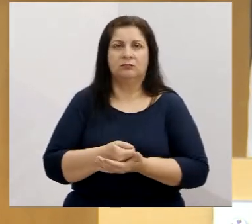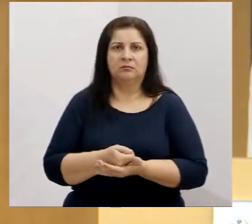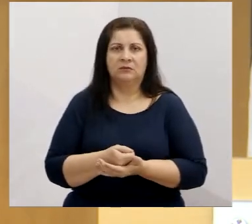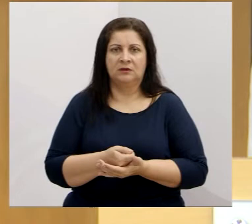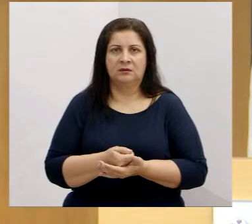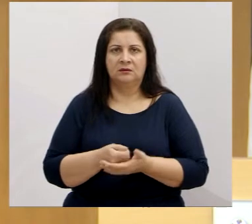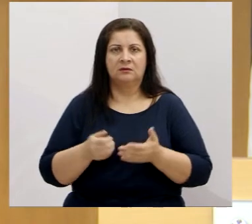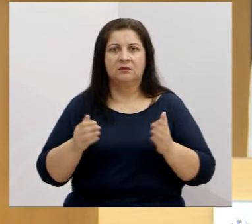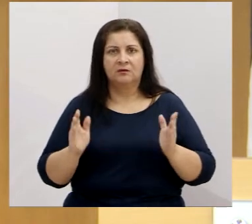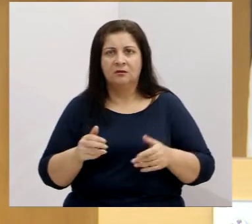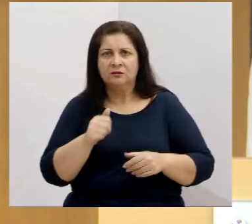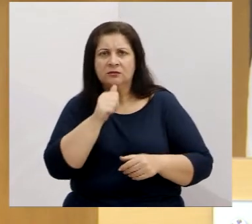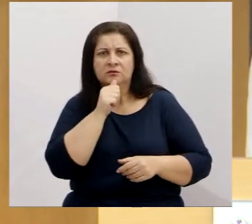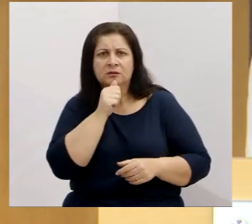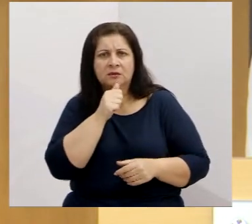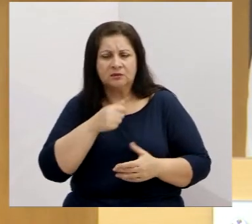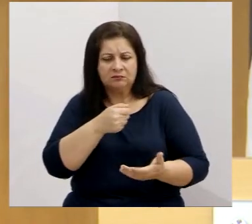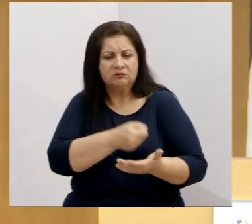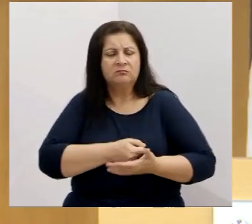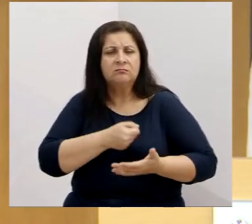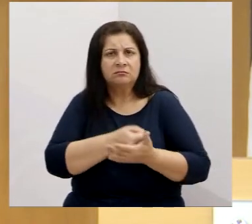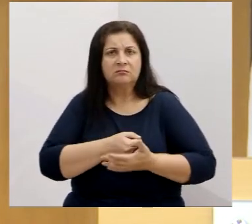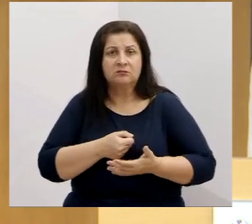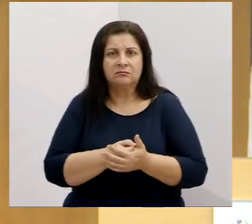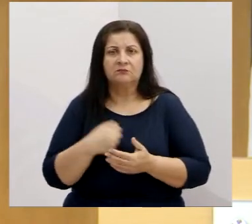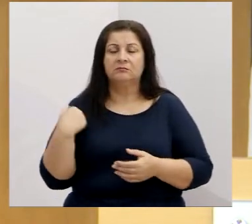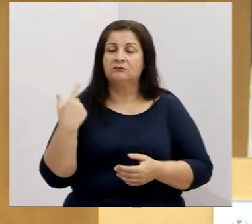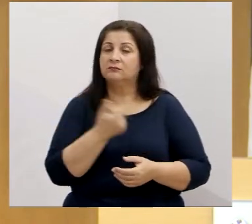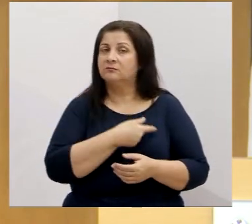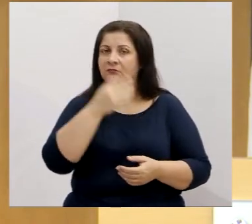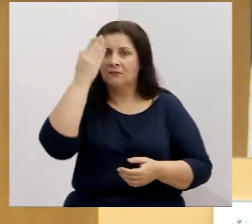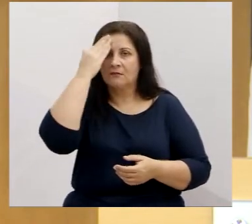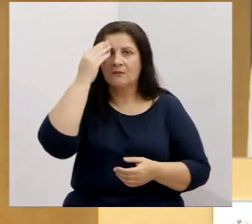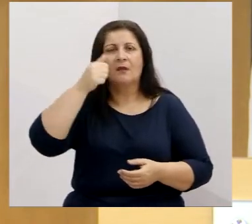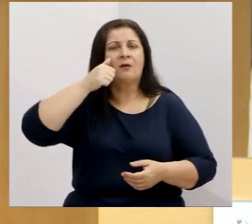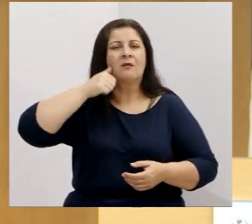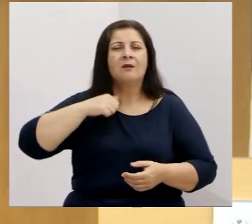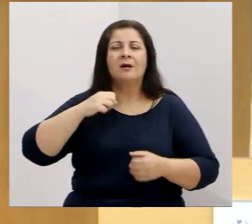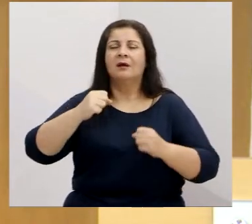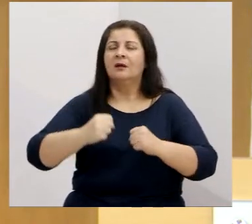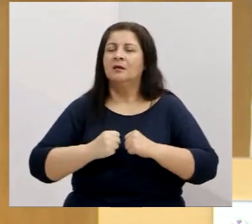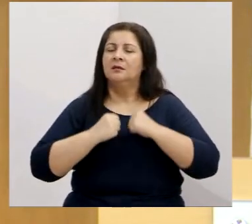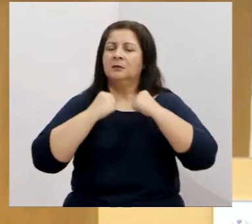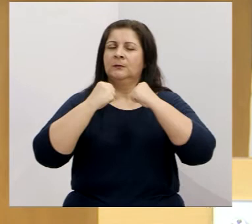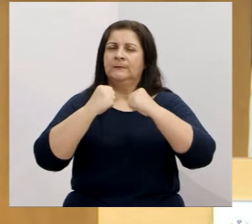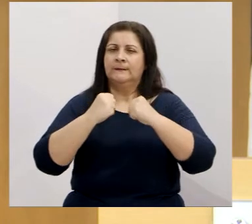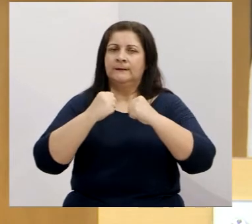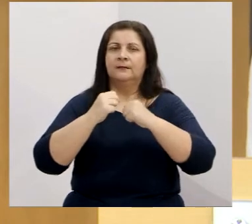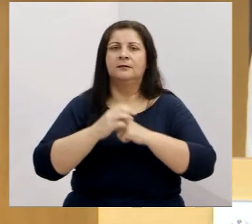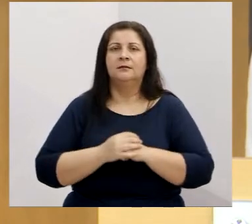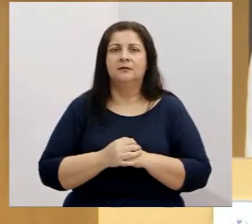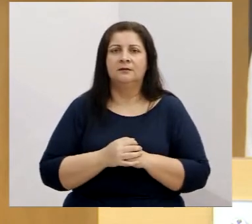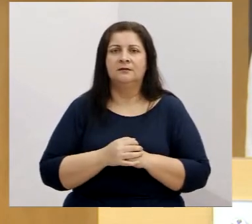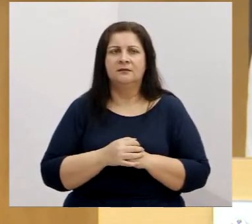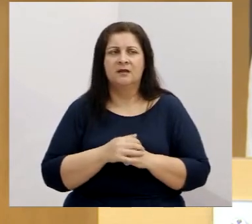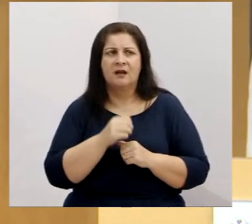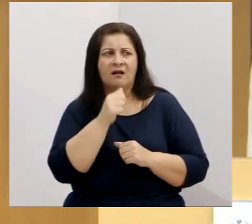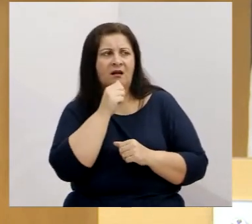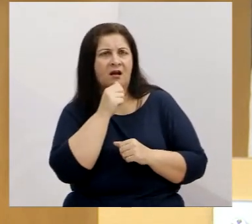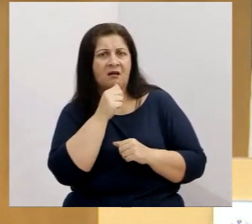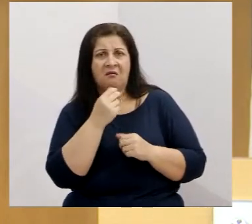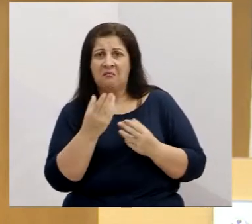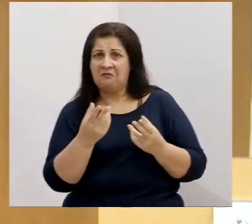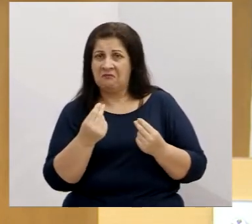e nós sabemos que hoje ainda por mais que a mulher trabalha se esforça a mulher ainda não é